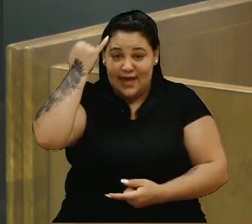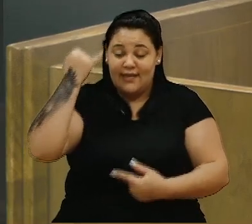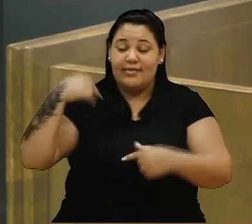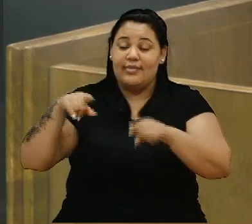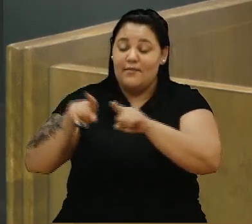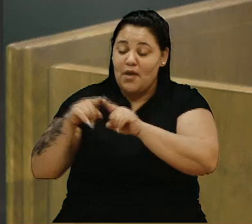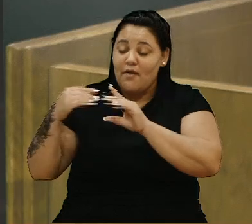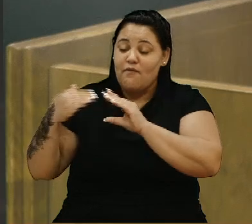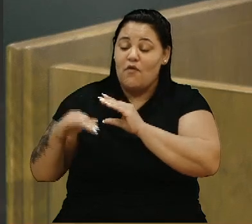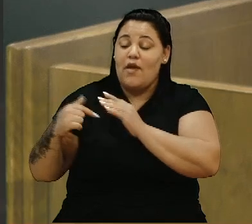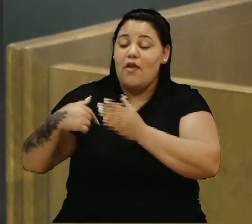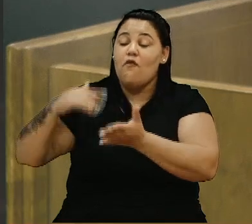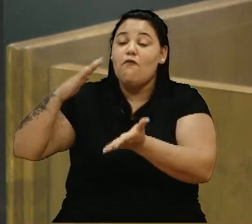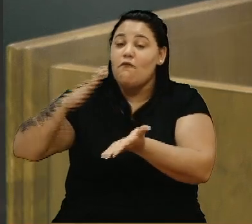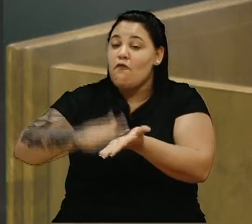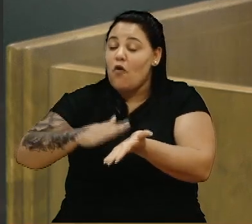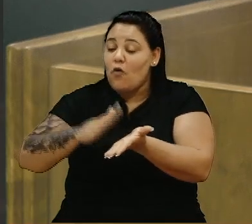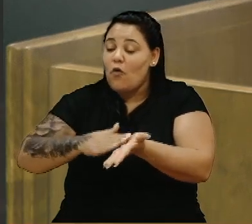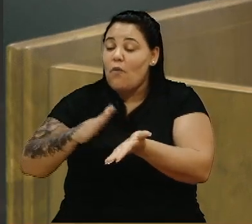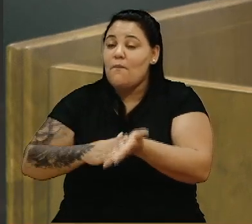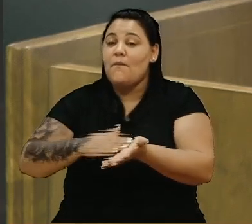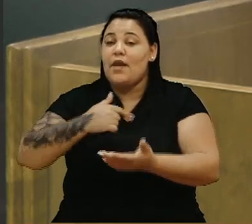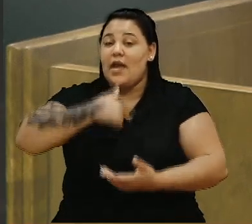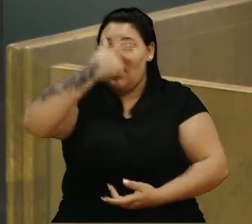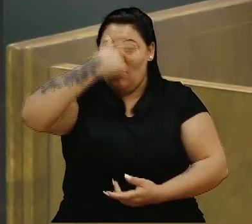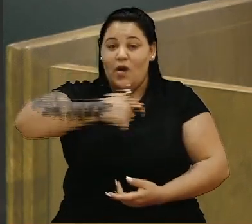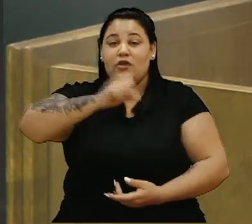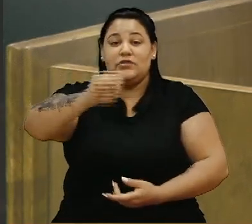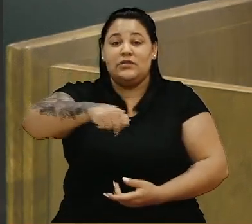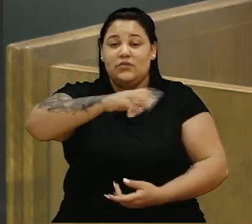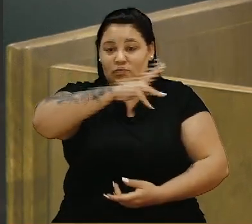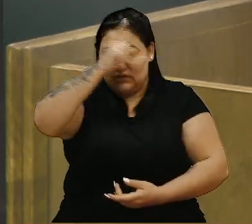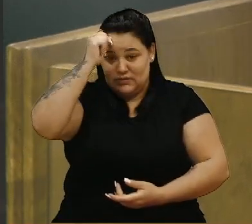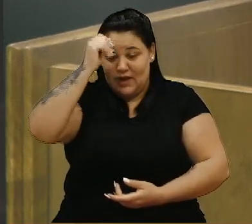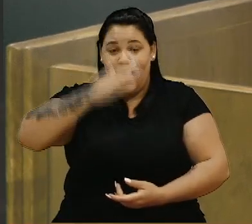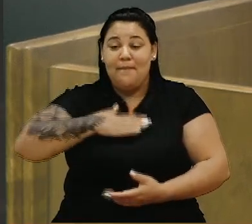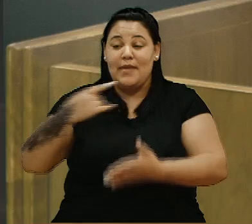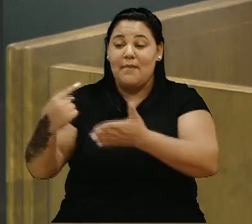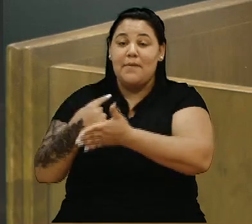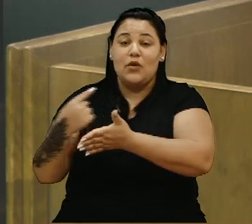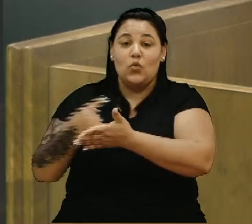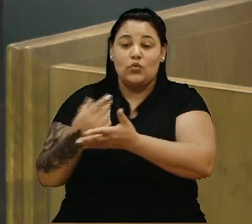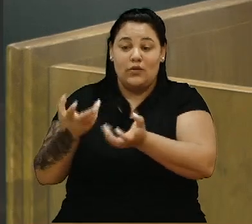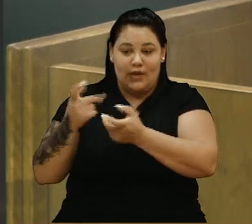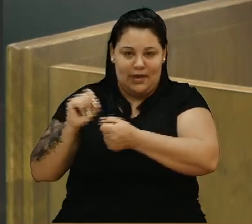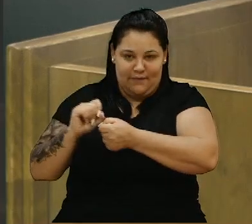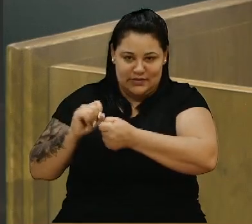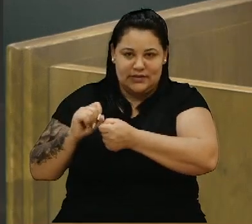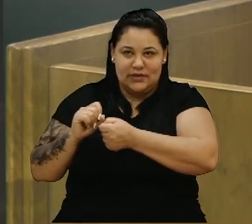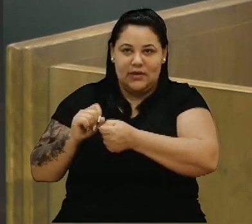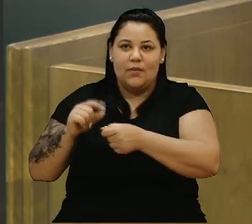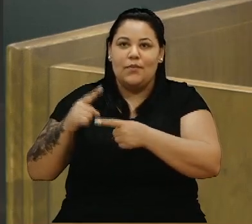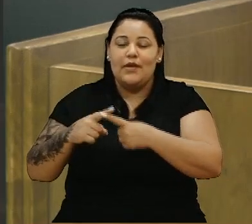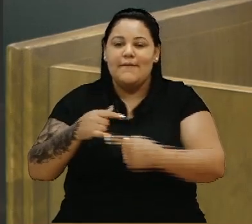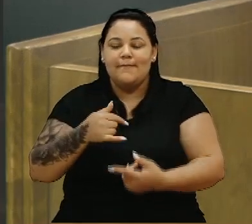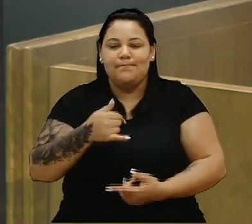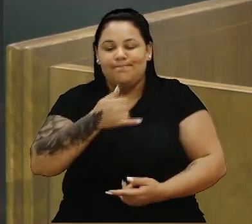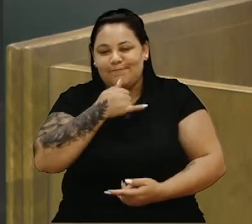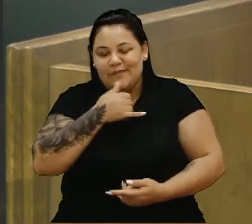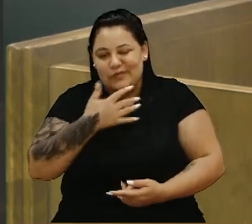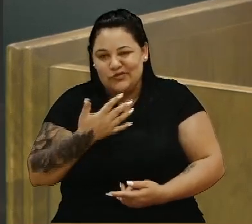vou cobrar. Eu acho que o município... A minha pergunta que eu quero fazer, então, porque está... Infelizmente,